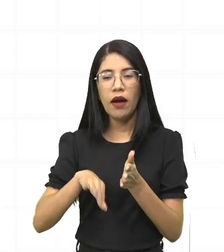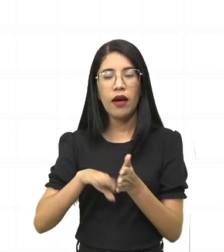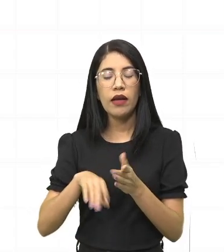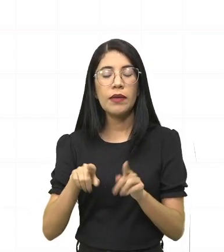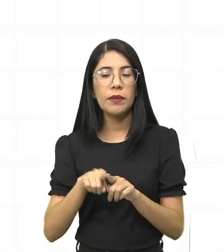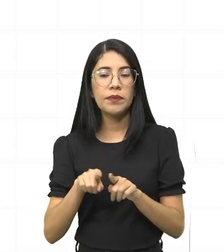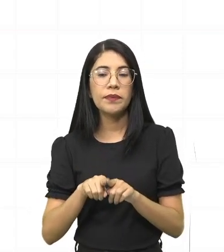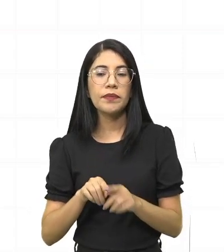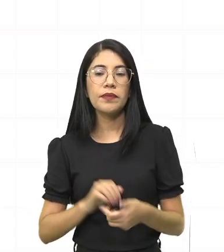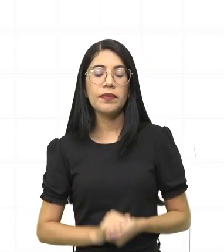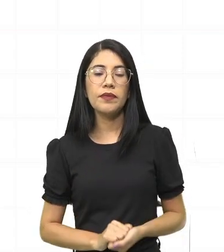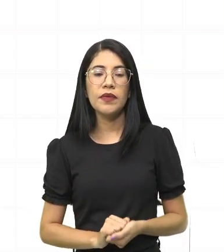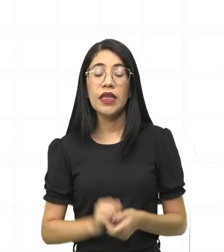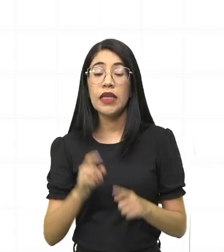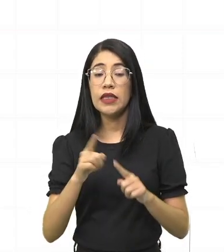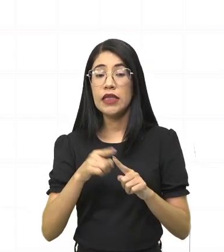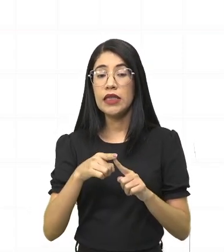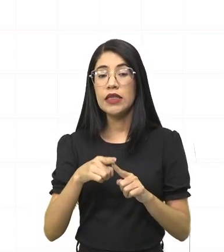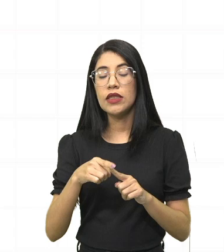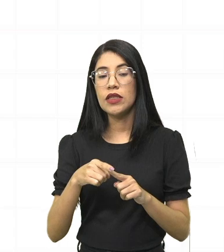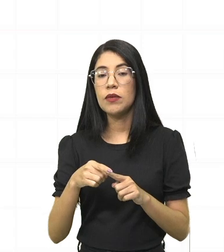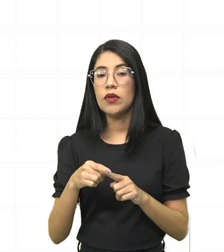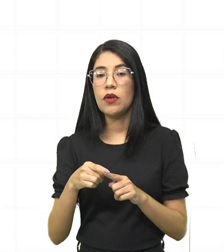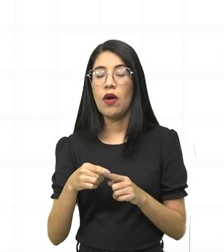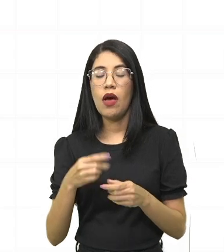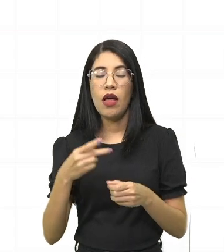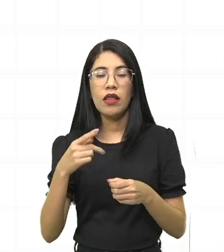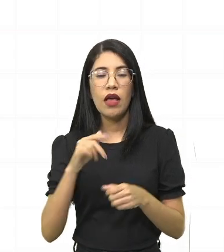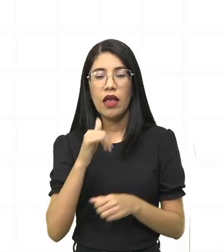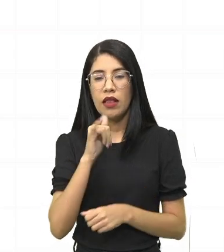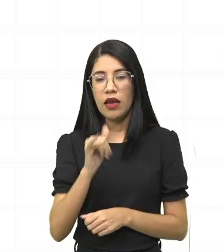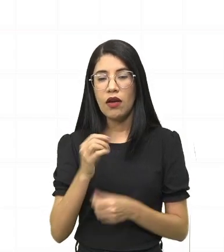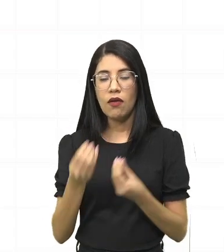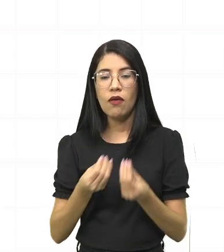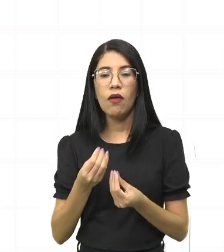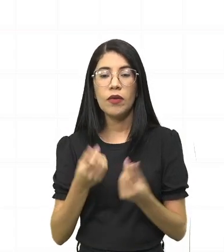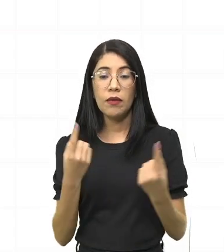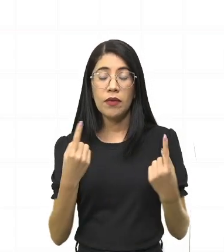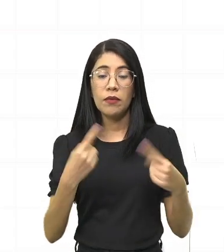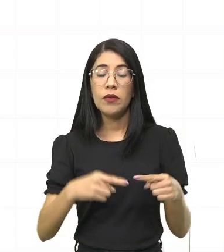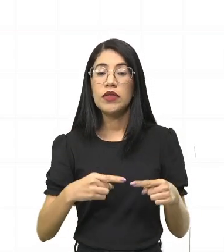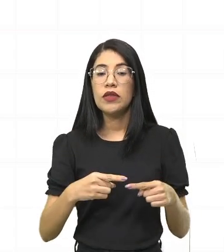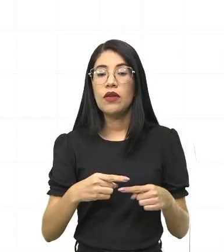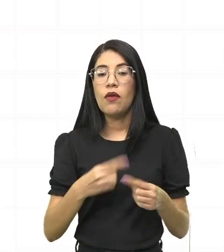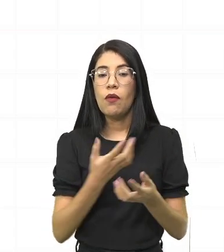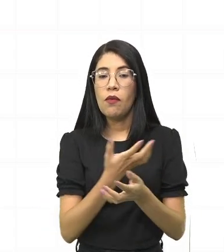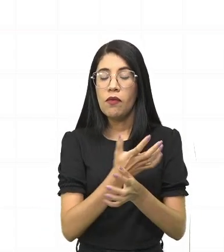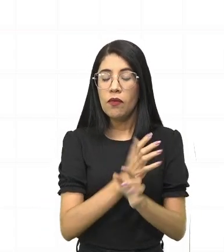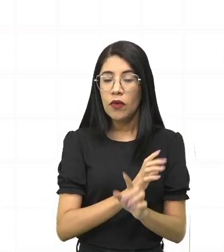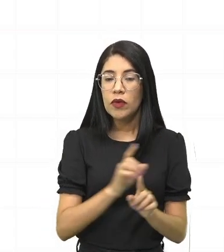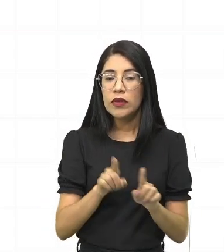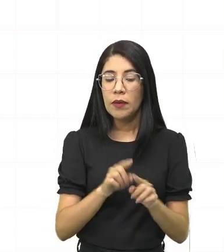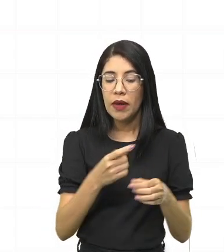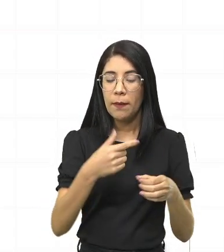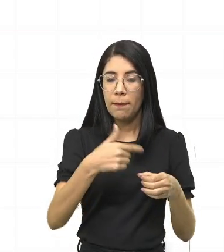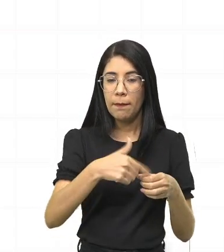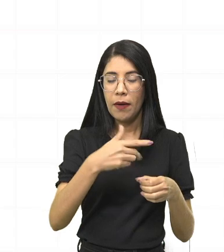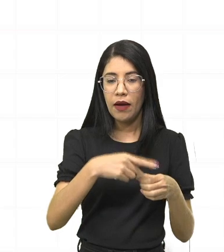os biocombustíveis, eles competem, né, com os combustíveis fósseis, que são mais poluentes e